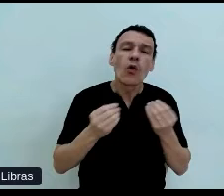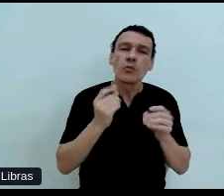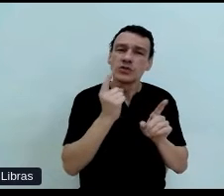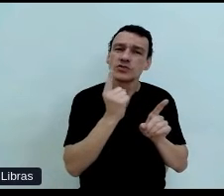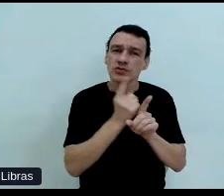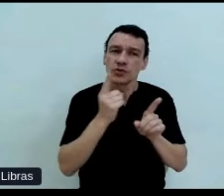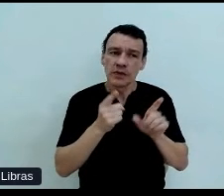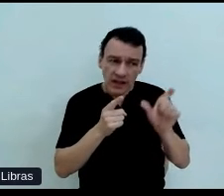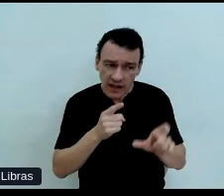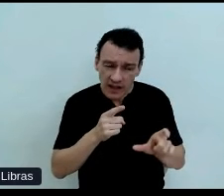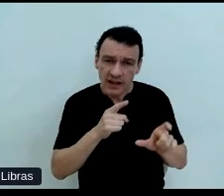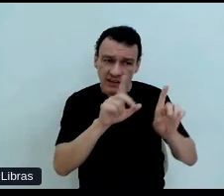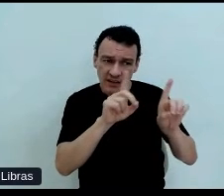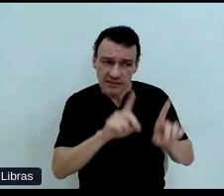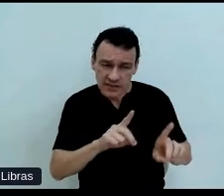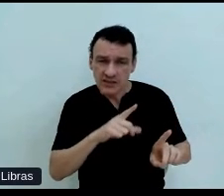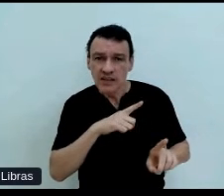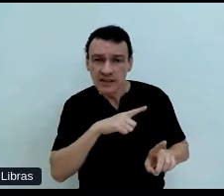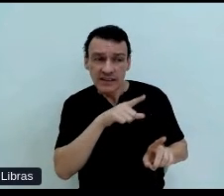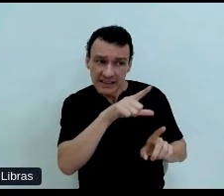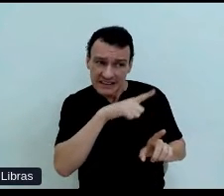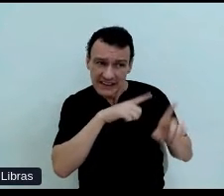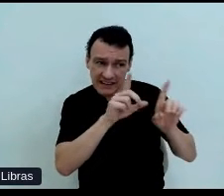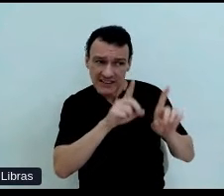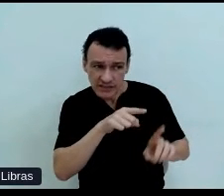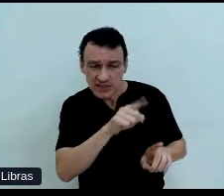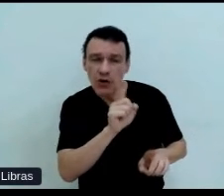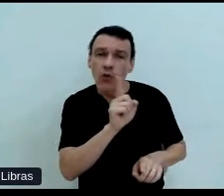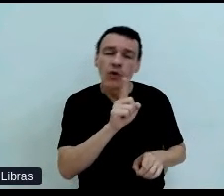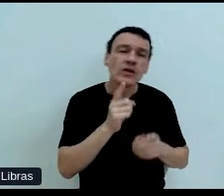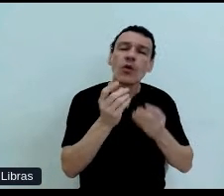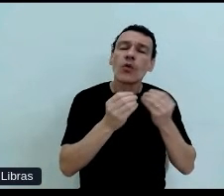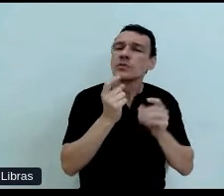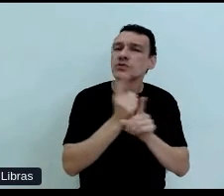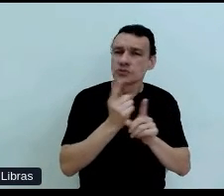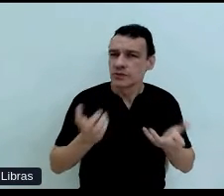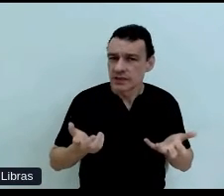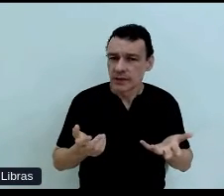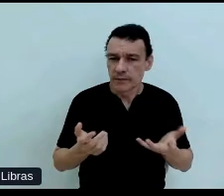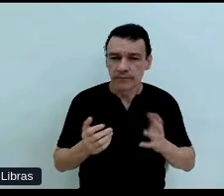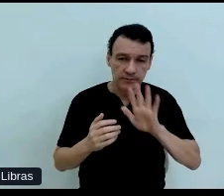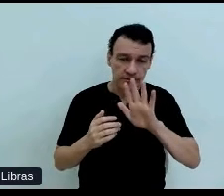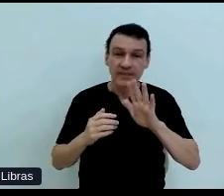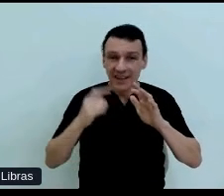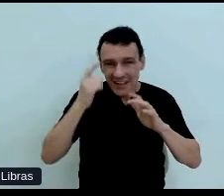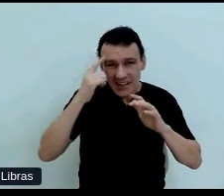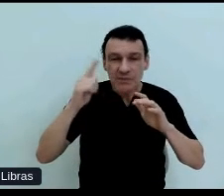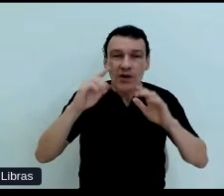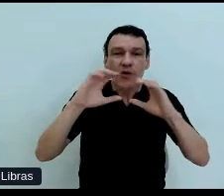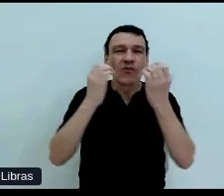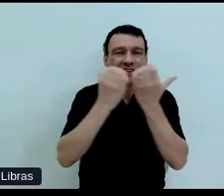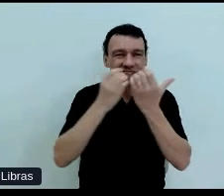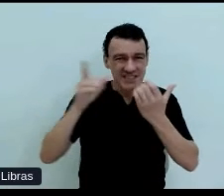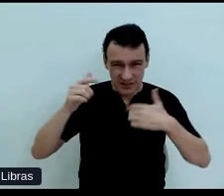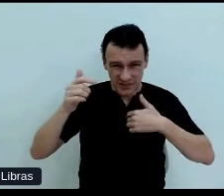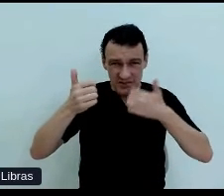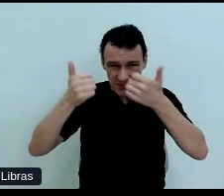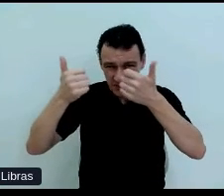comentei das pessoas com deficiência, eu queria saber, você sabe definir pessoa com deficiência? Você